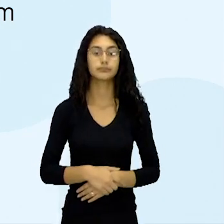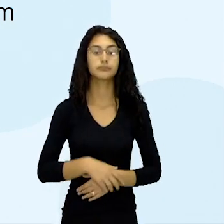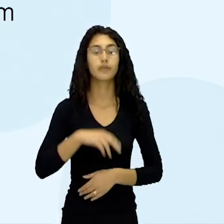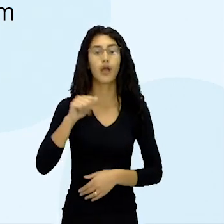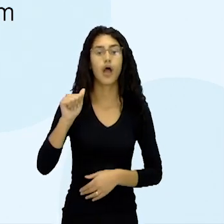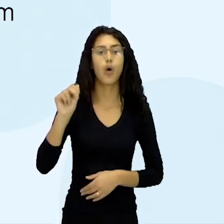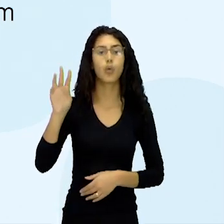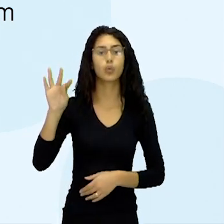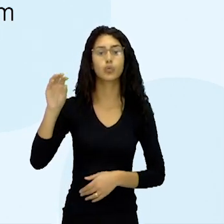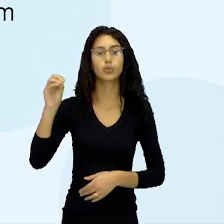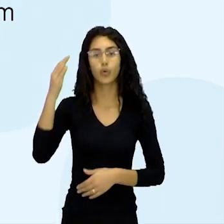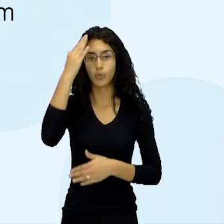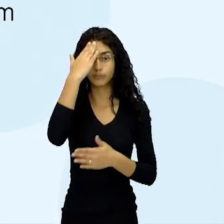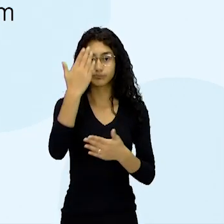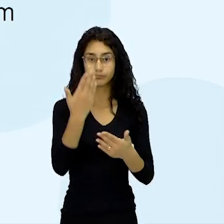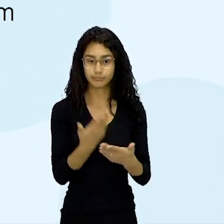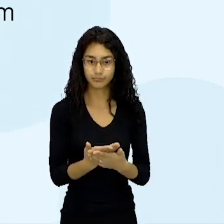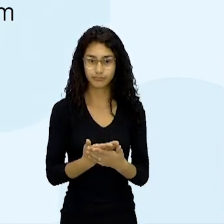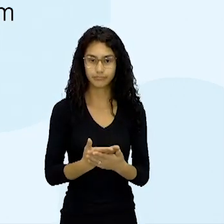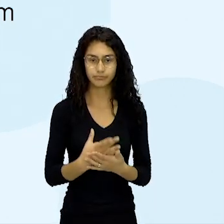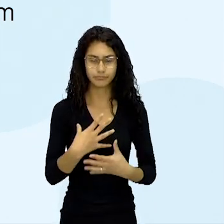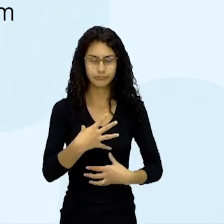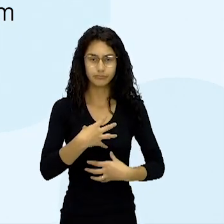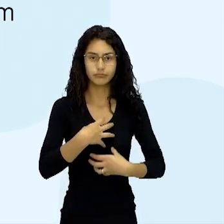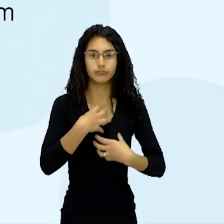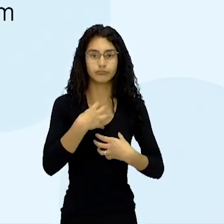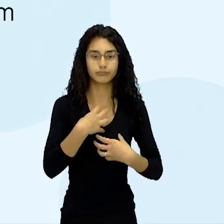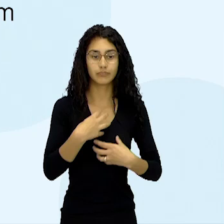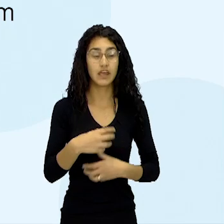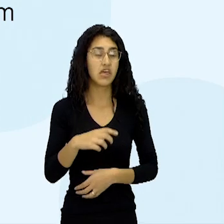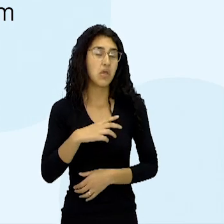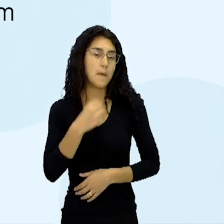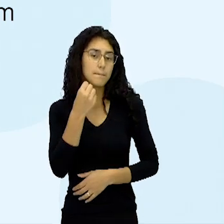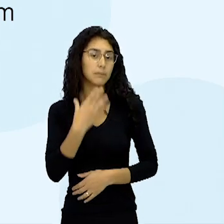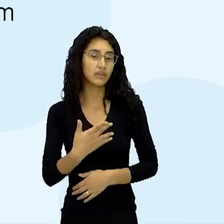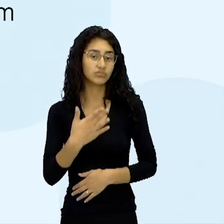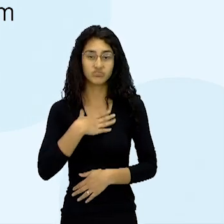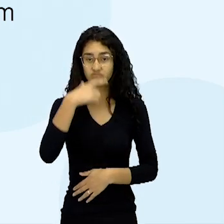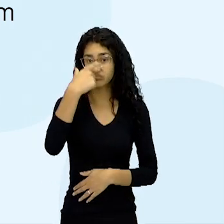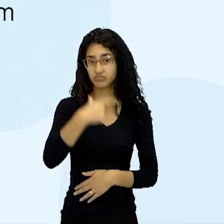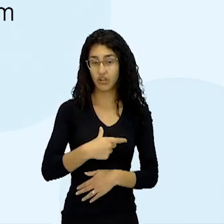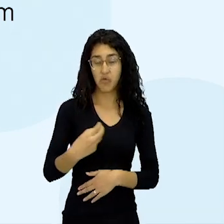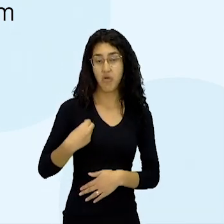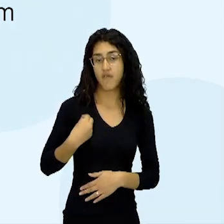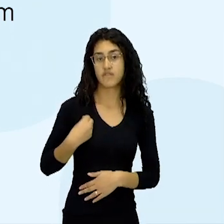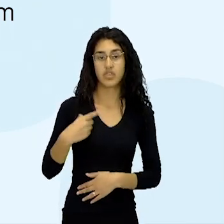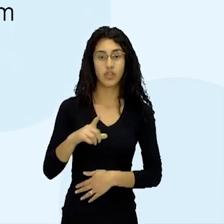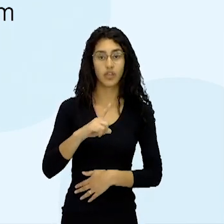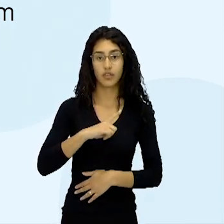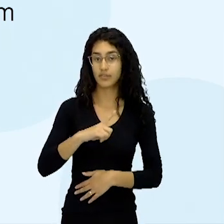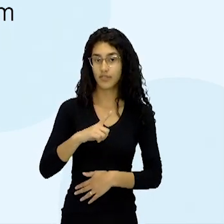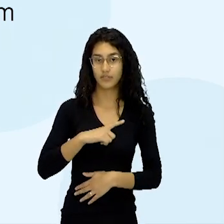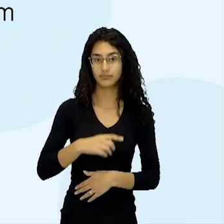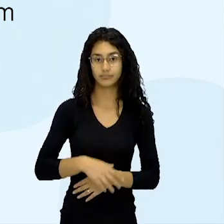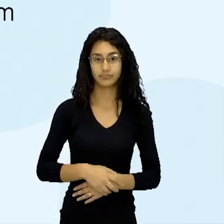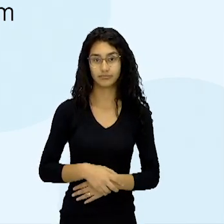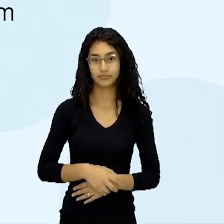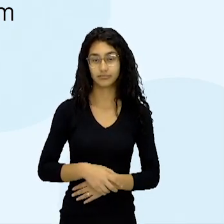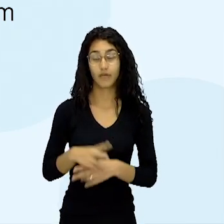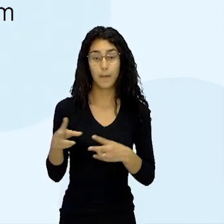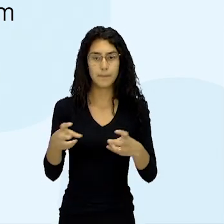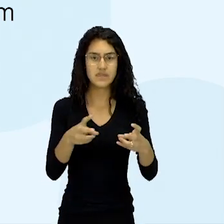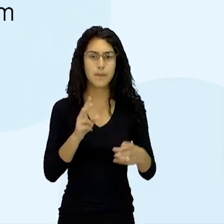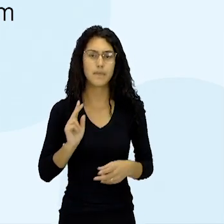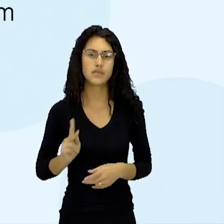um sentimento de força interior. É sentir-se bem com o que somos, com a vida que vivemos e manter expectativas